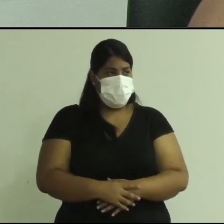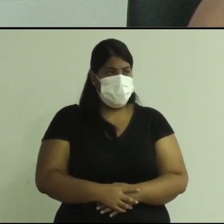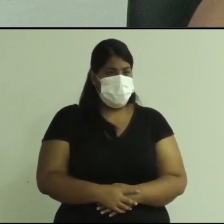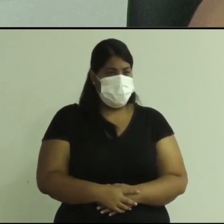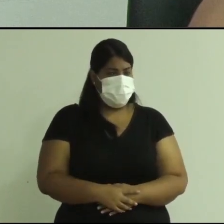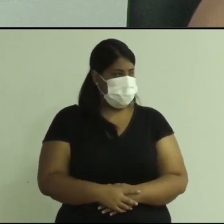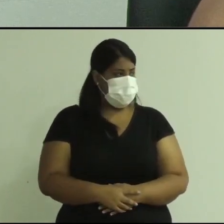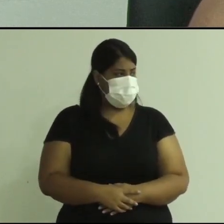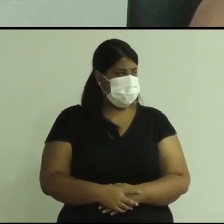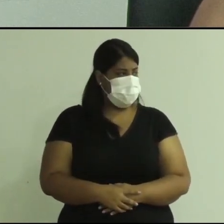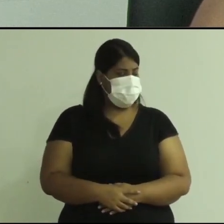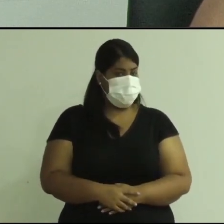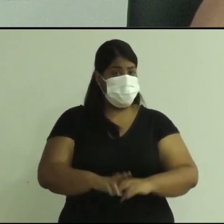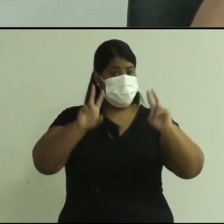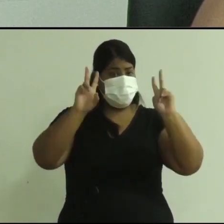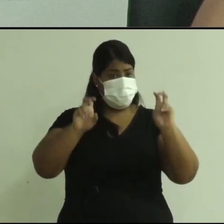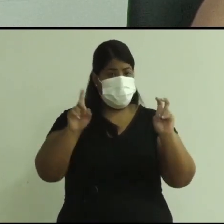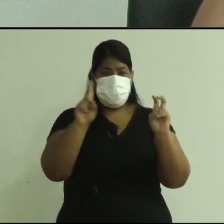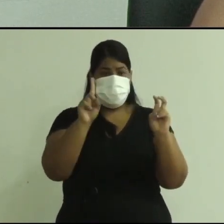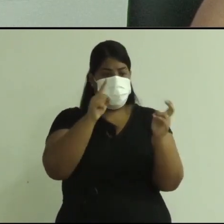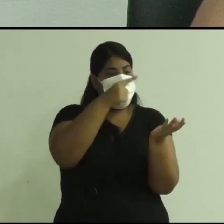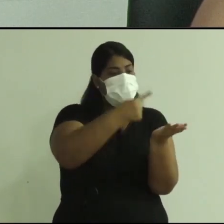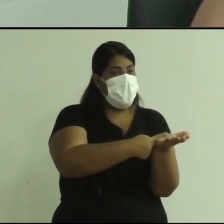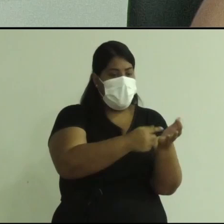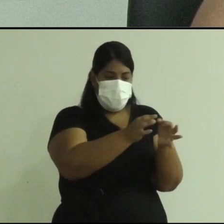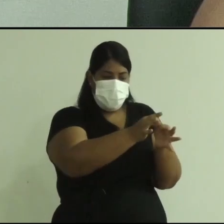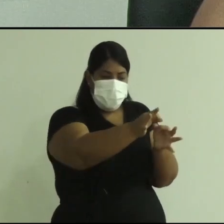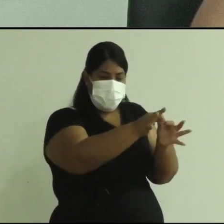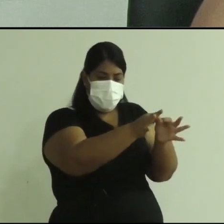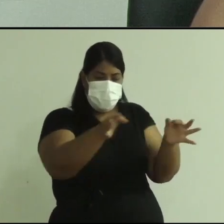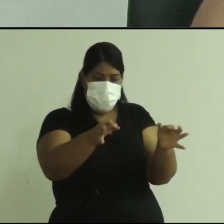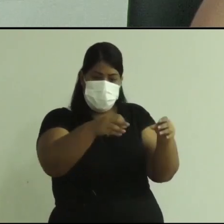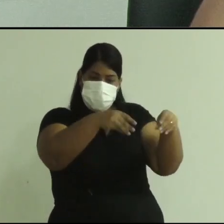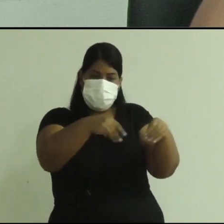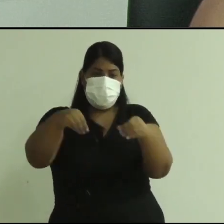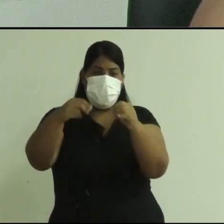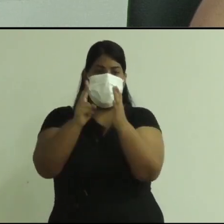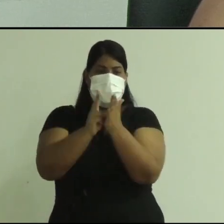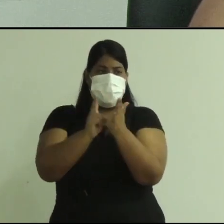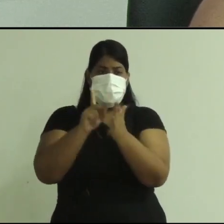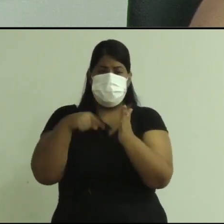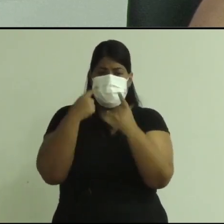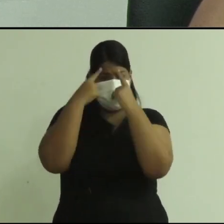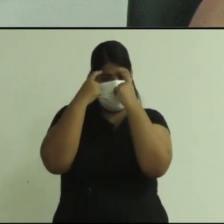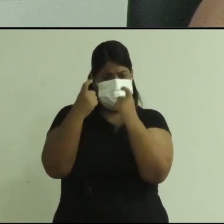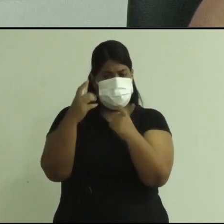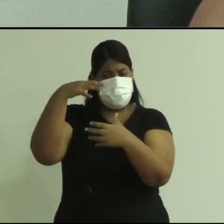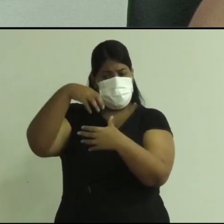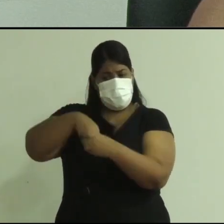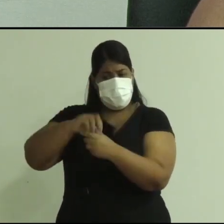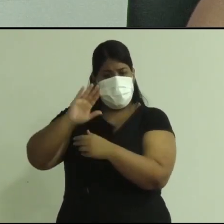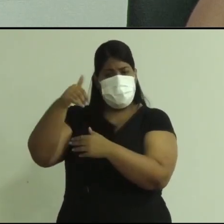como a questão da não demarcação dos territórios indígenas. Somos violentados todos os dias dentro e fora dos